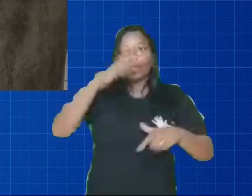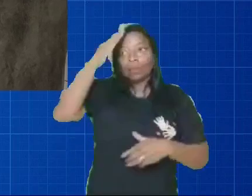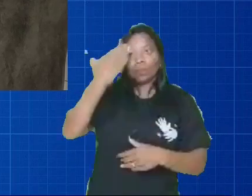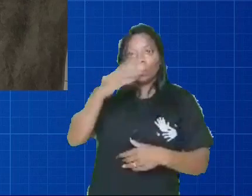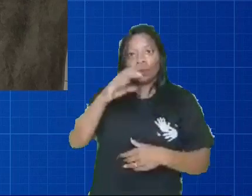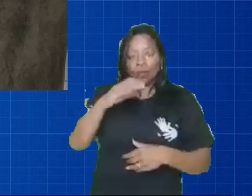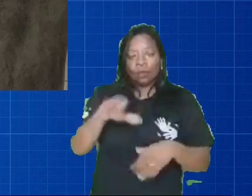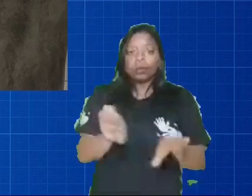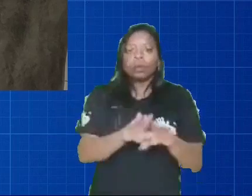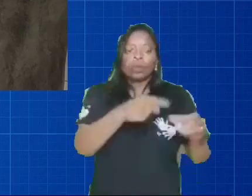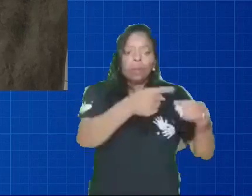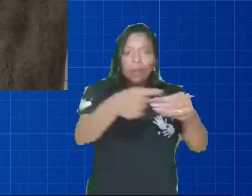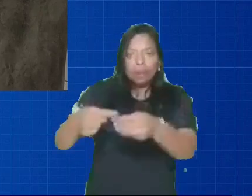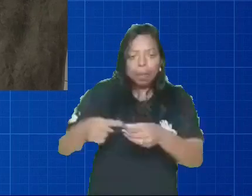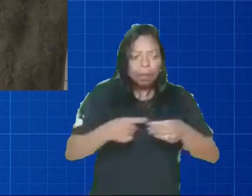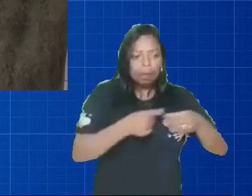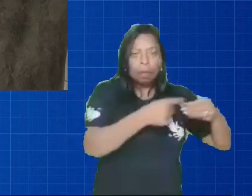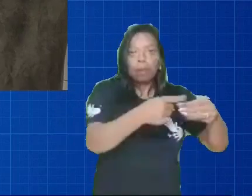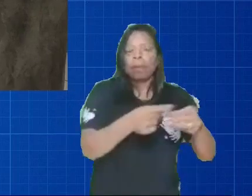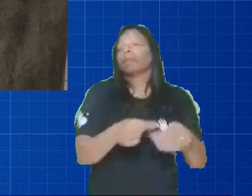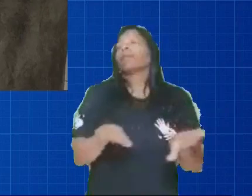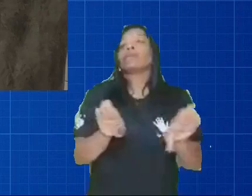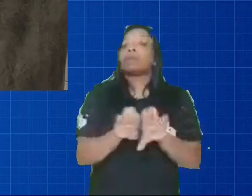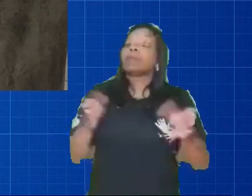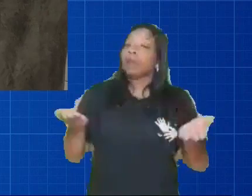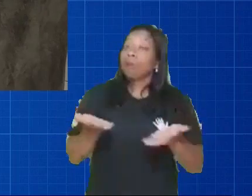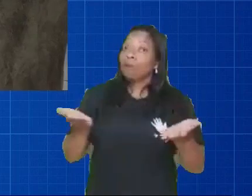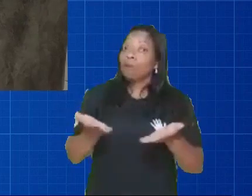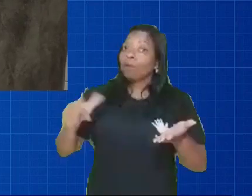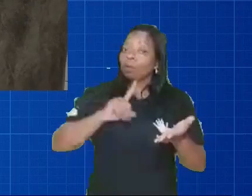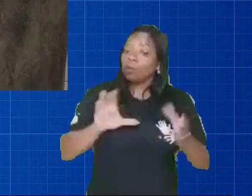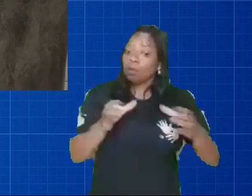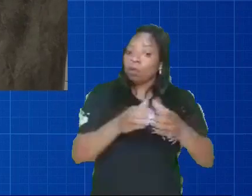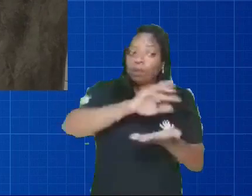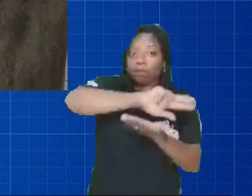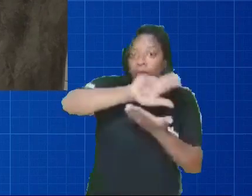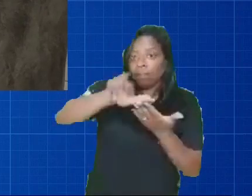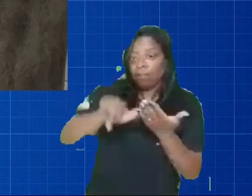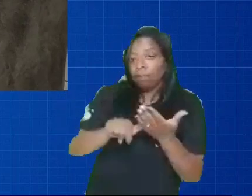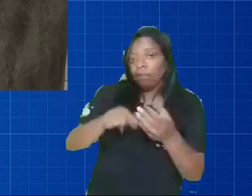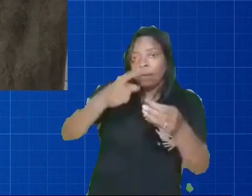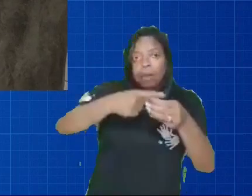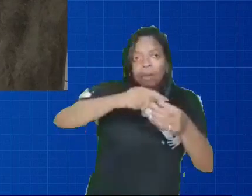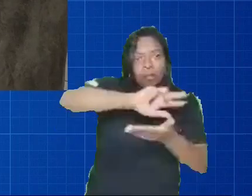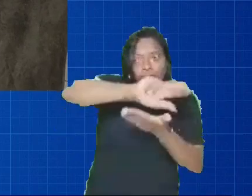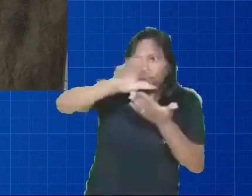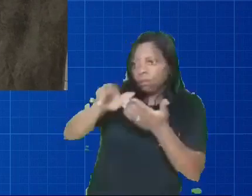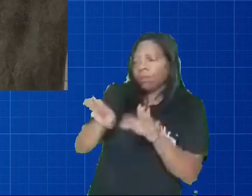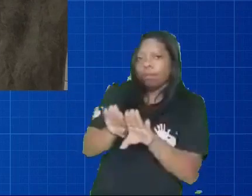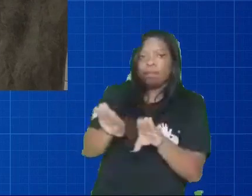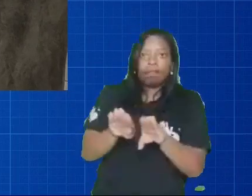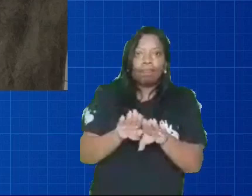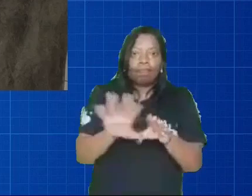Curitiba Região Metropolitana, e hoje a gente vem comentando os grupos também em outros municípios, em outras